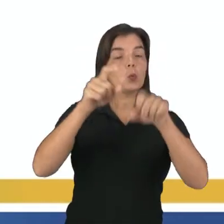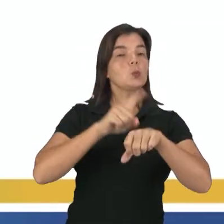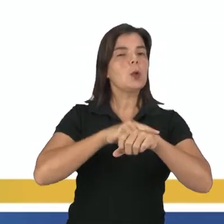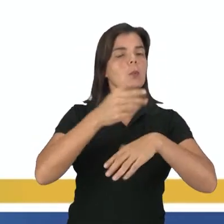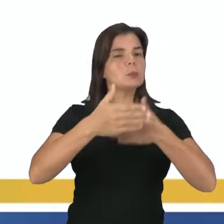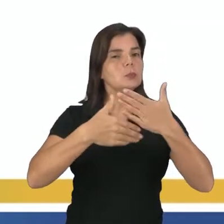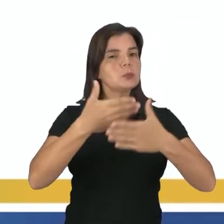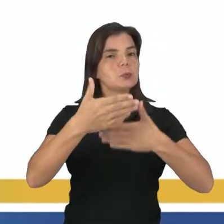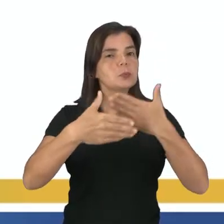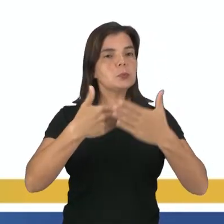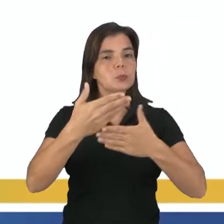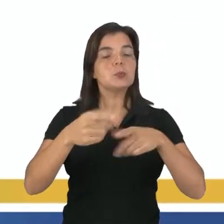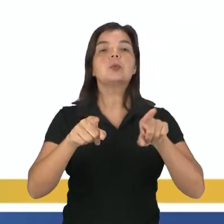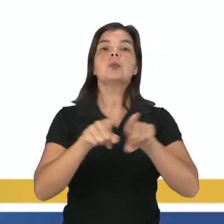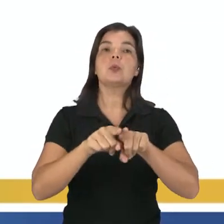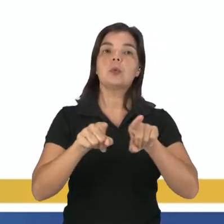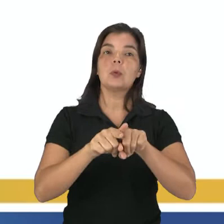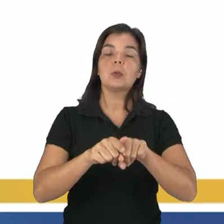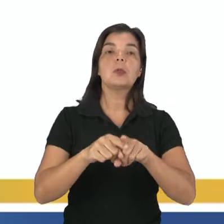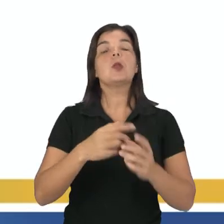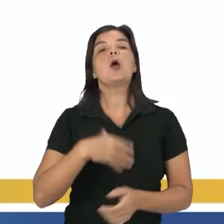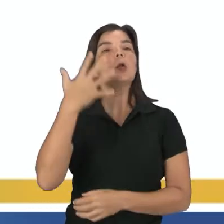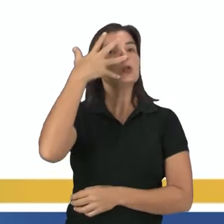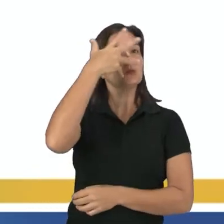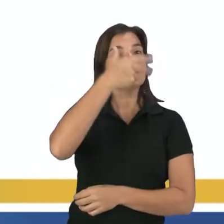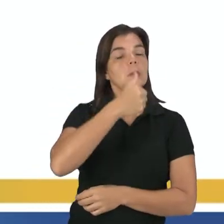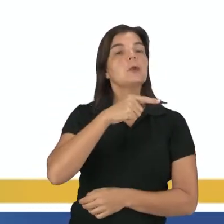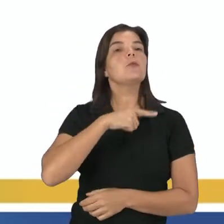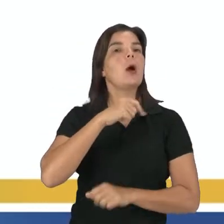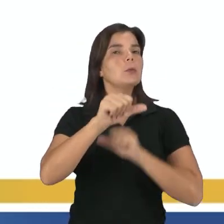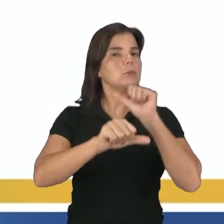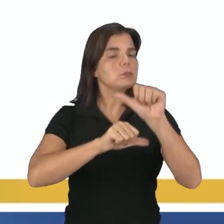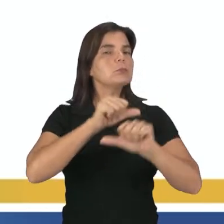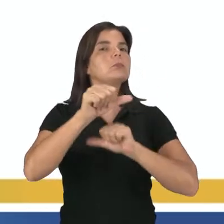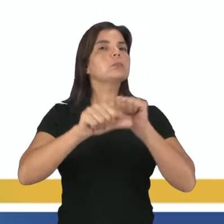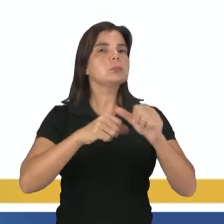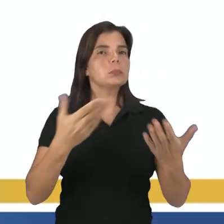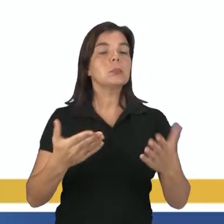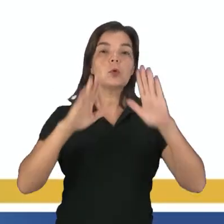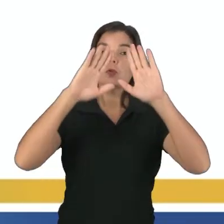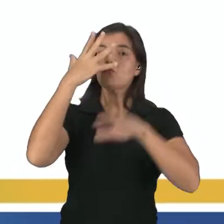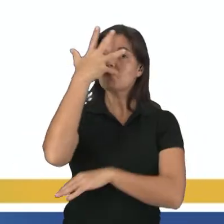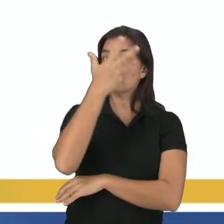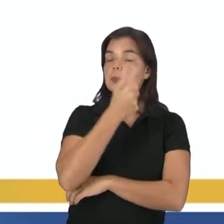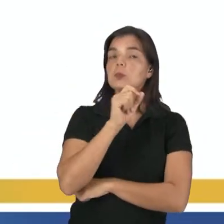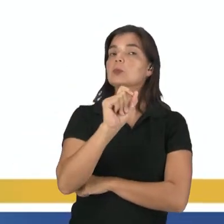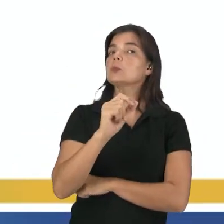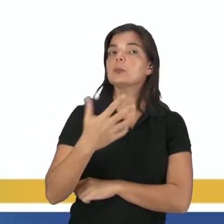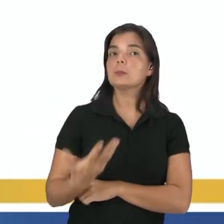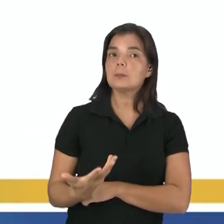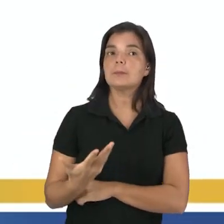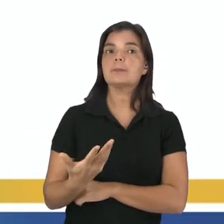tempo que vai passando, o padrão de beleza ele vai modificando. O padrão de beleza